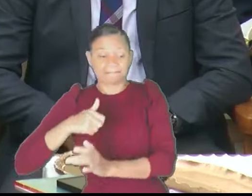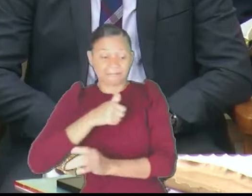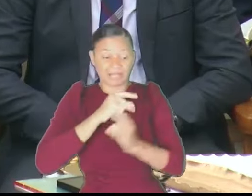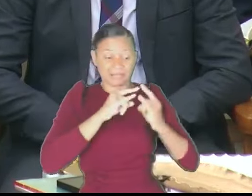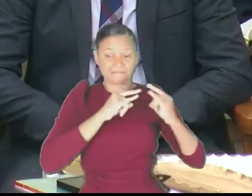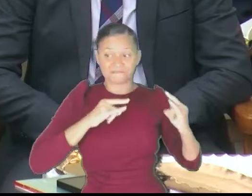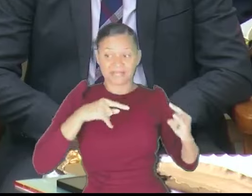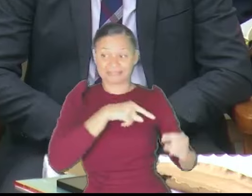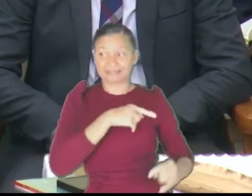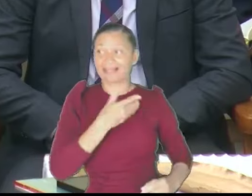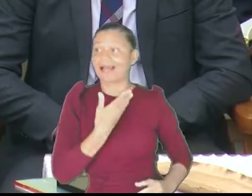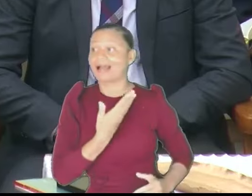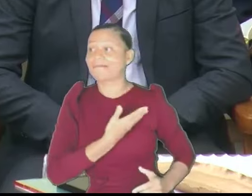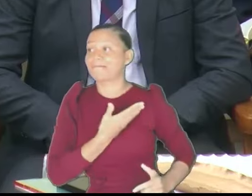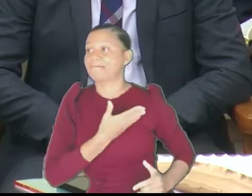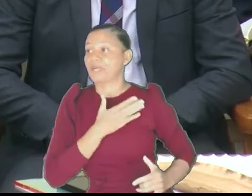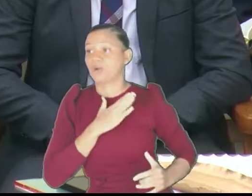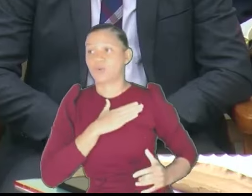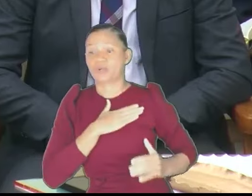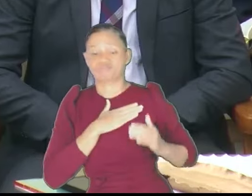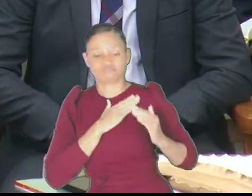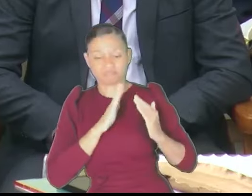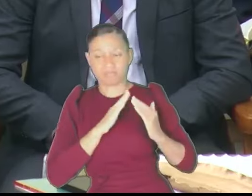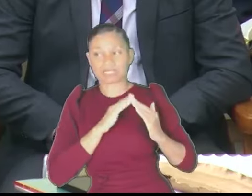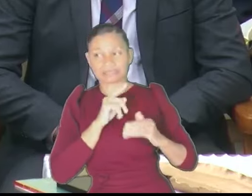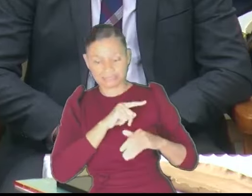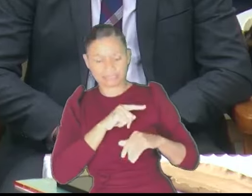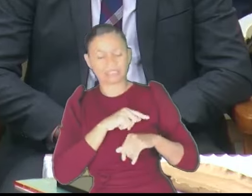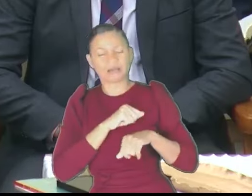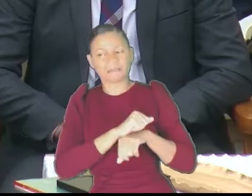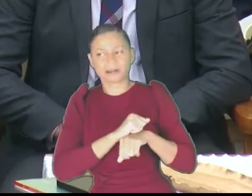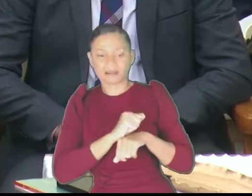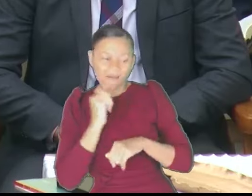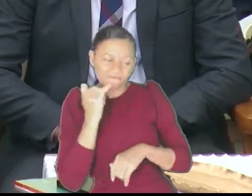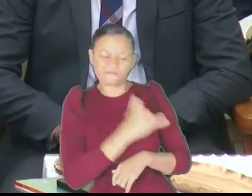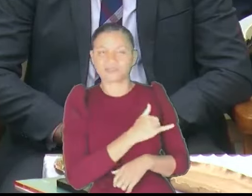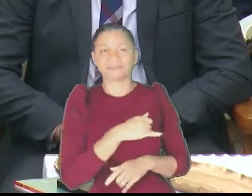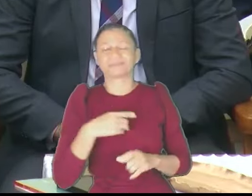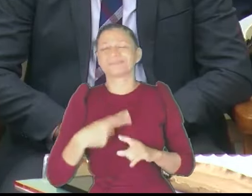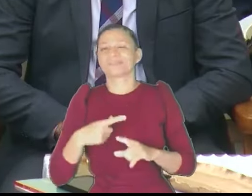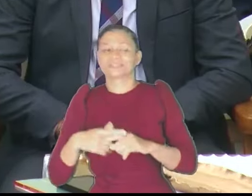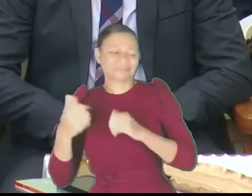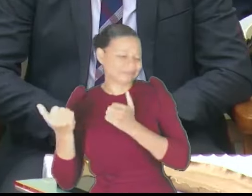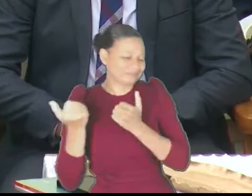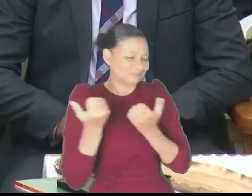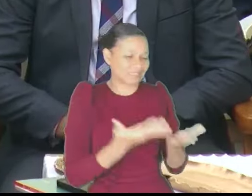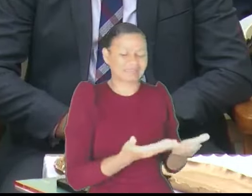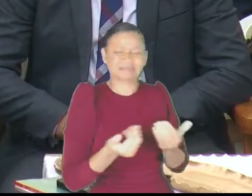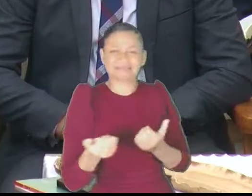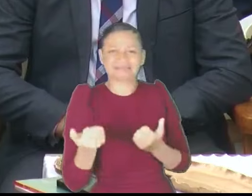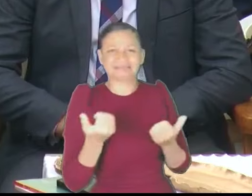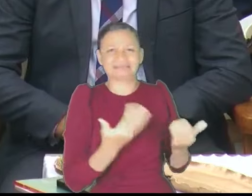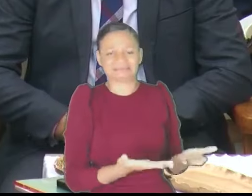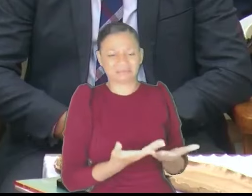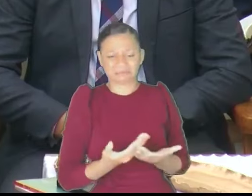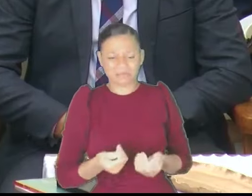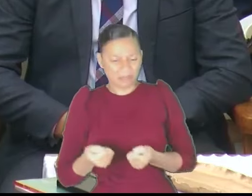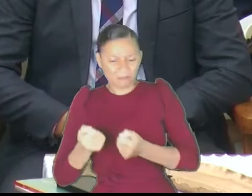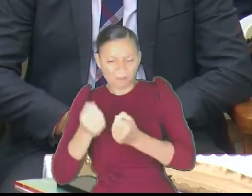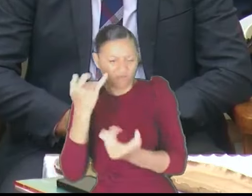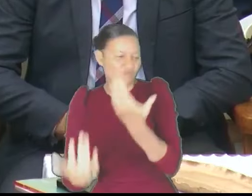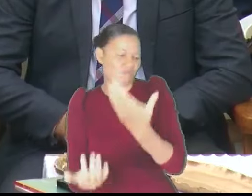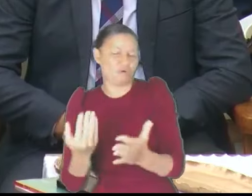meu amigo Abraão, e fala com ele. Por quê? Porque Deus havia entregado tudo a Abraão. Deus disse, eu não posso pôr fogo num canto da terra